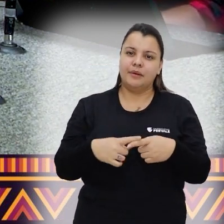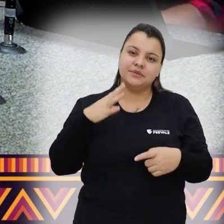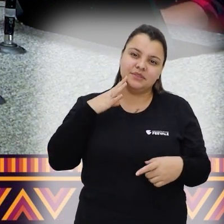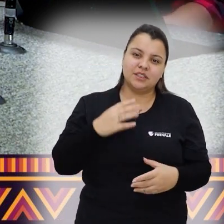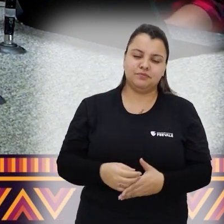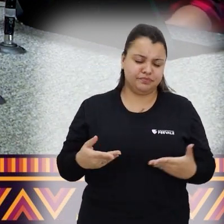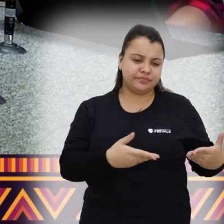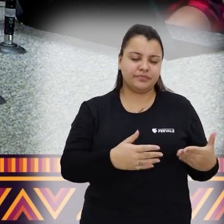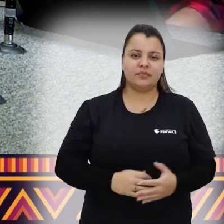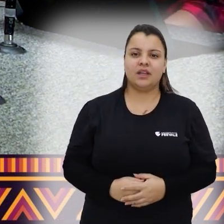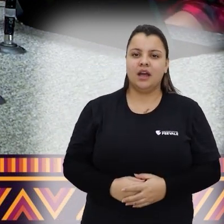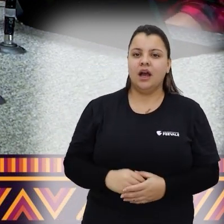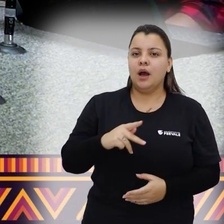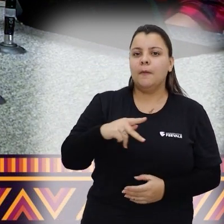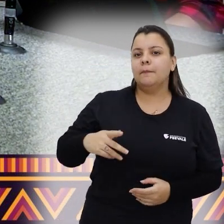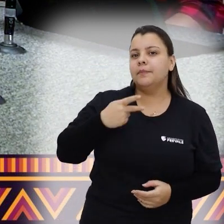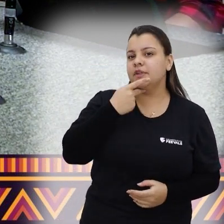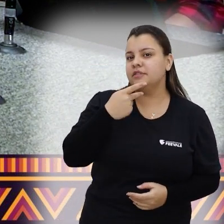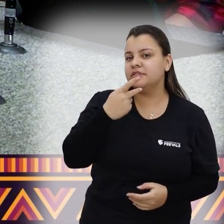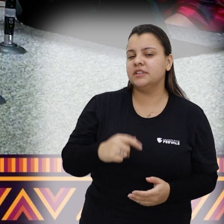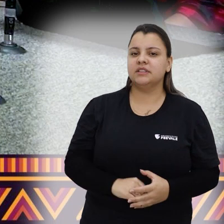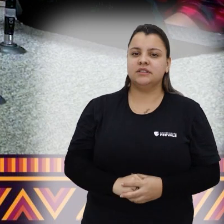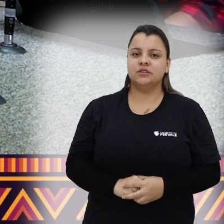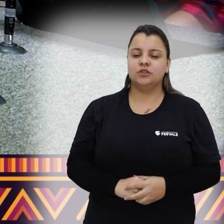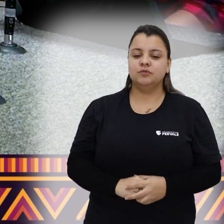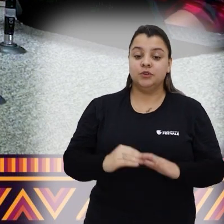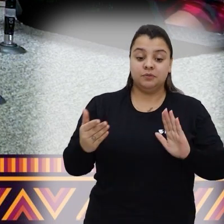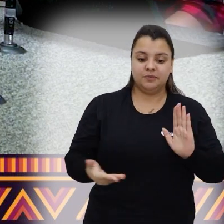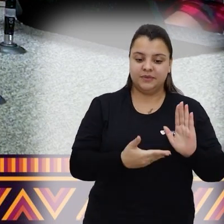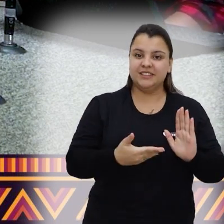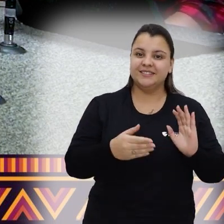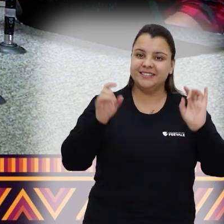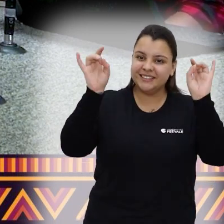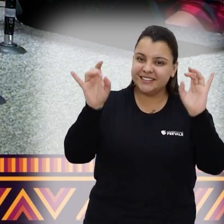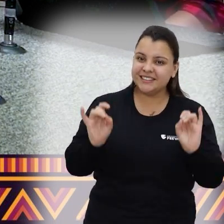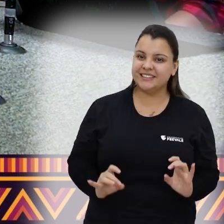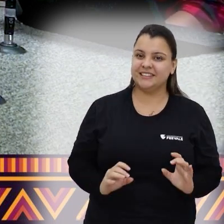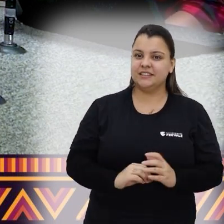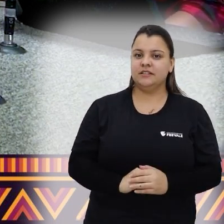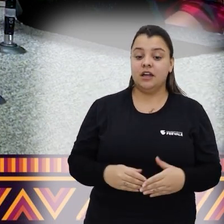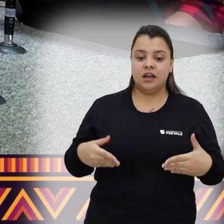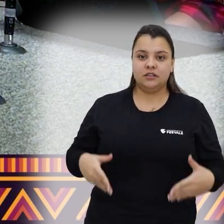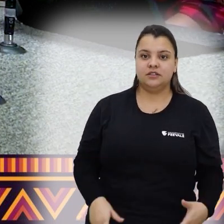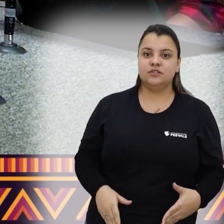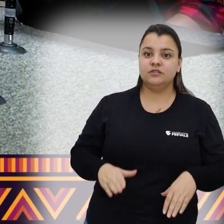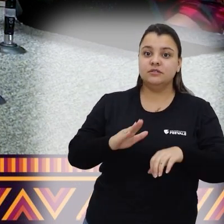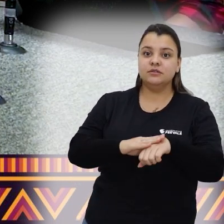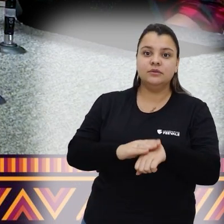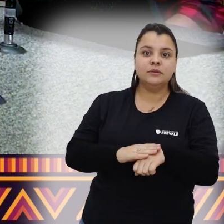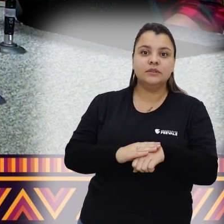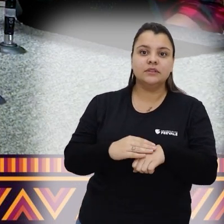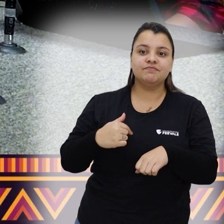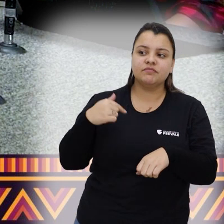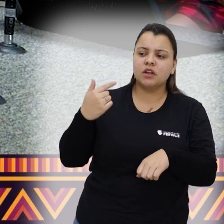eu acho que até, assim, prof, falando sobre esse encontro especial, a gente vem de um momento que a gente estava acostumado